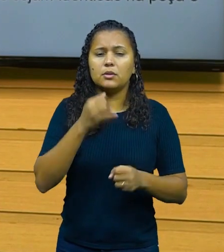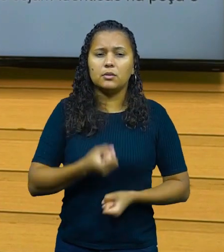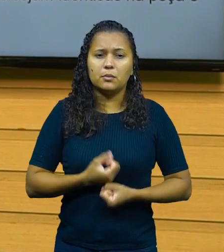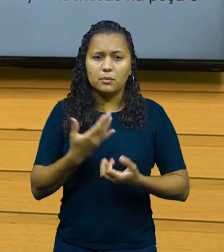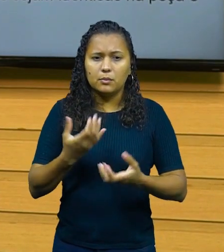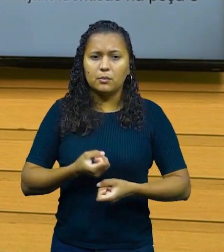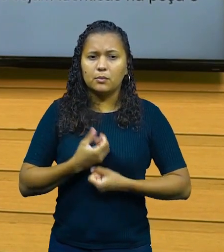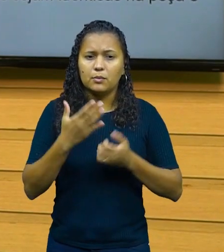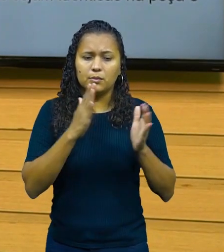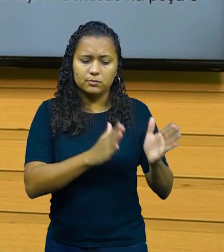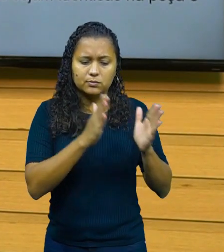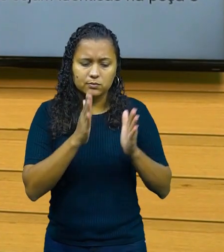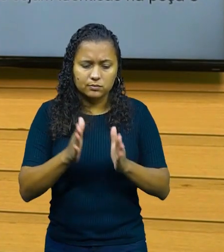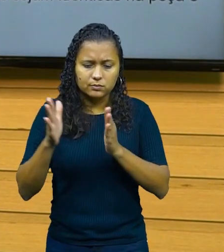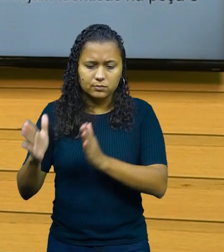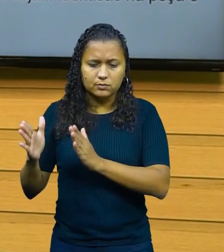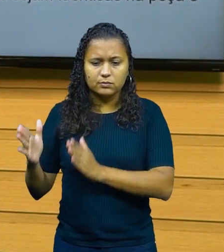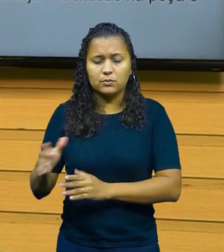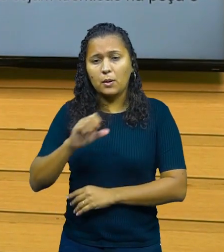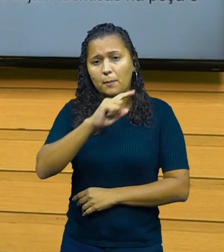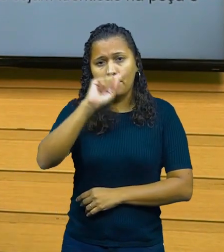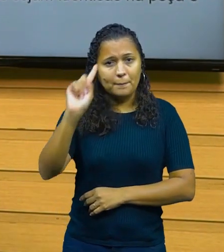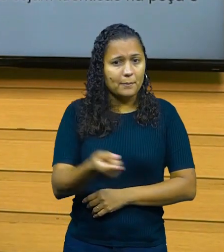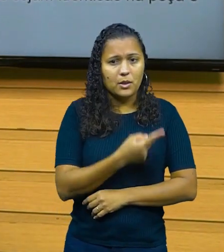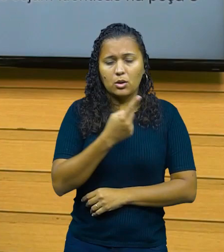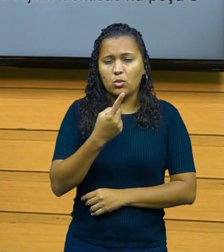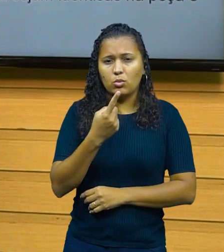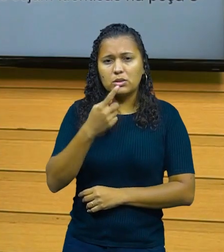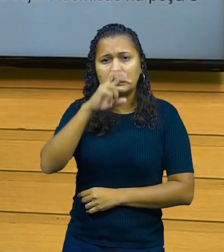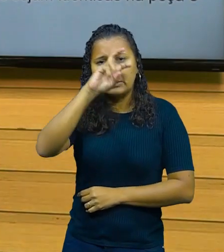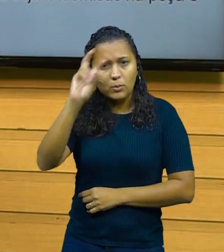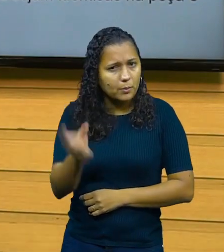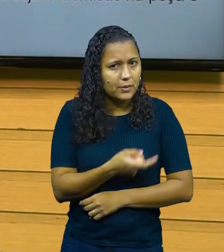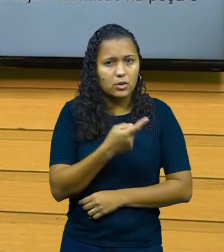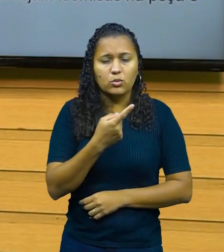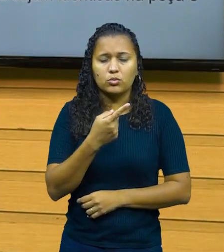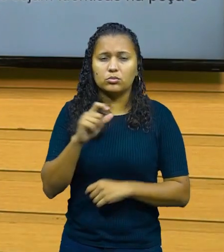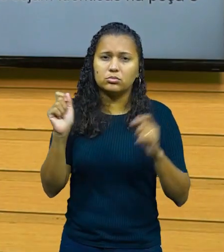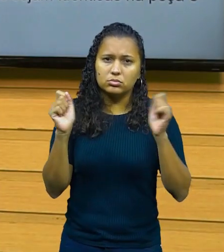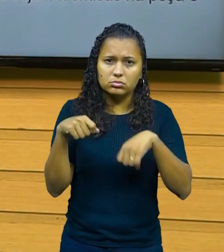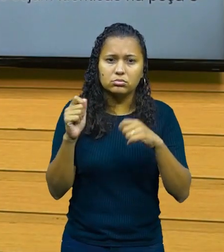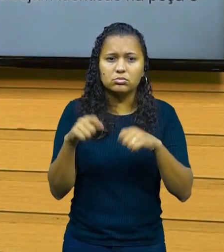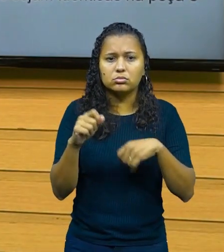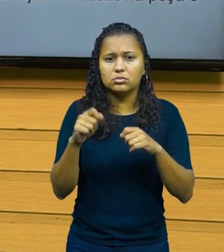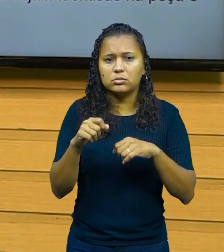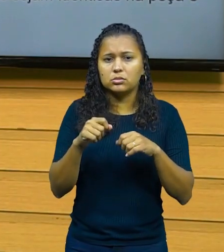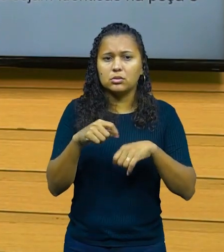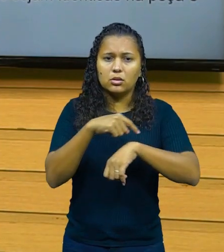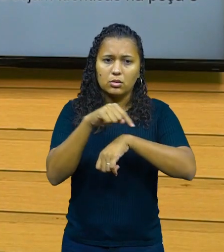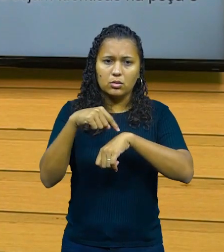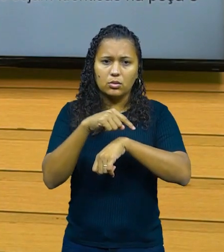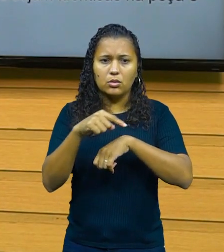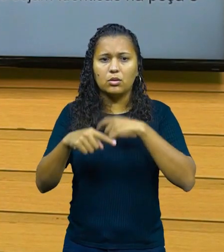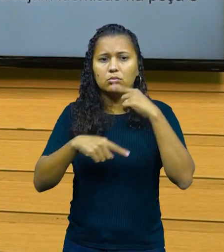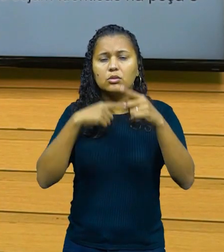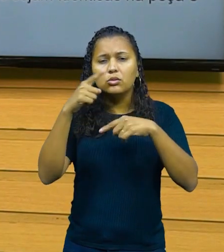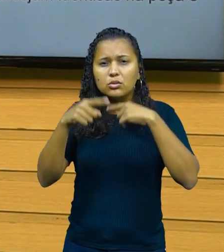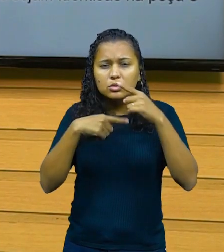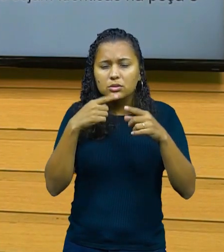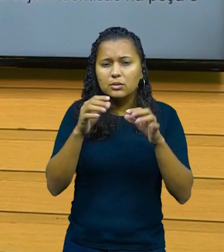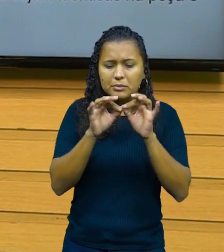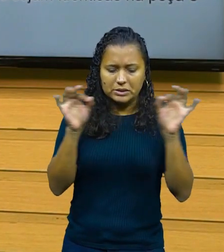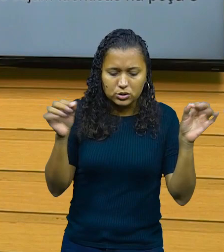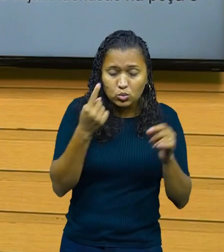de uma produção séria, que produz 1000 peças, 5000 peças por hora ali, você não vai